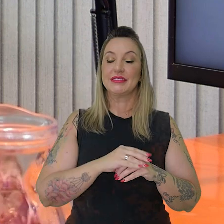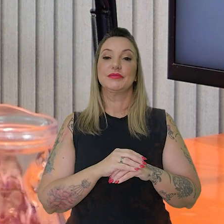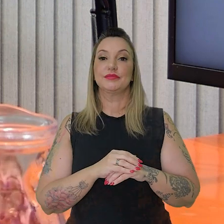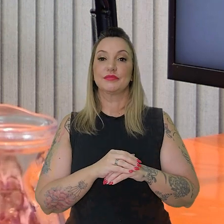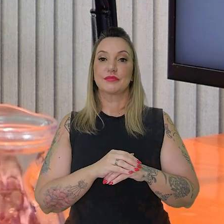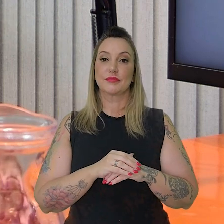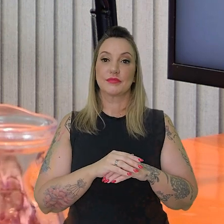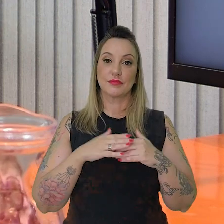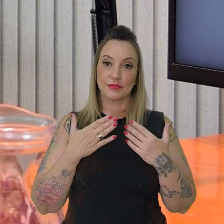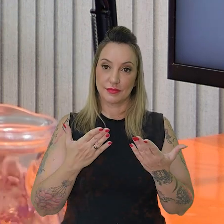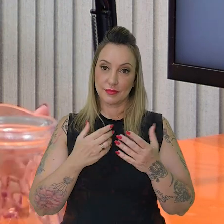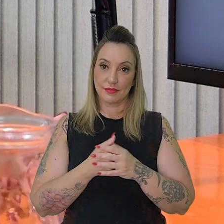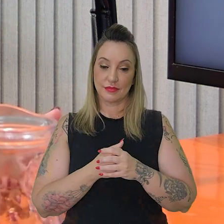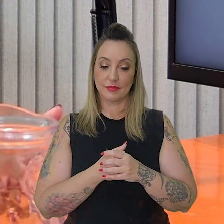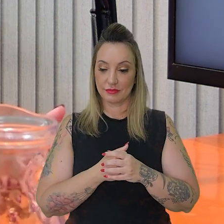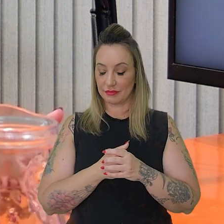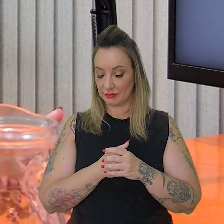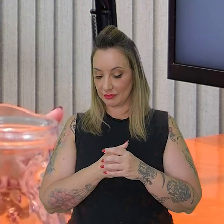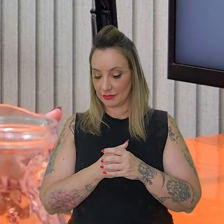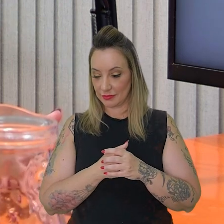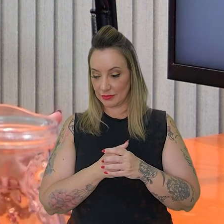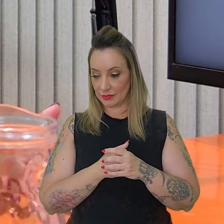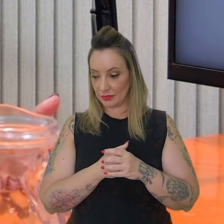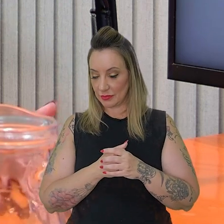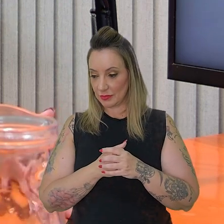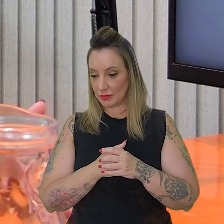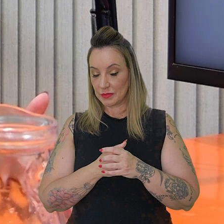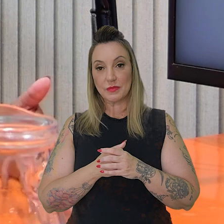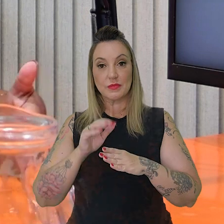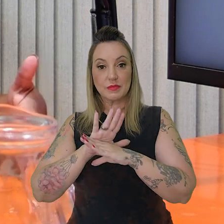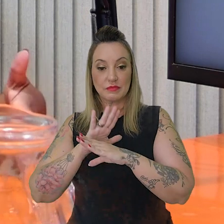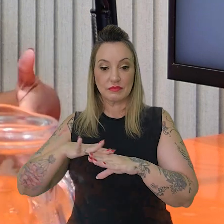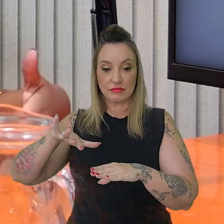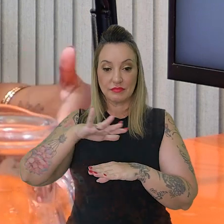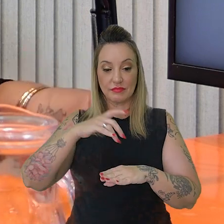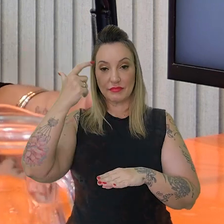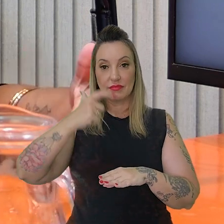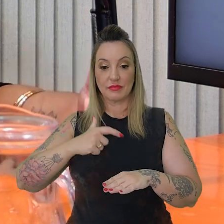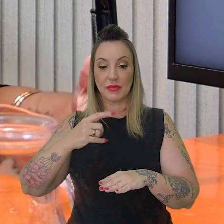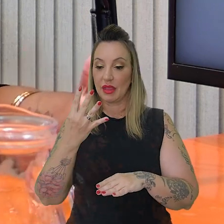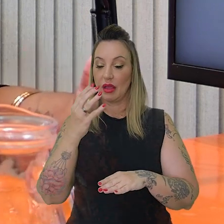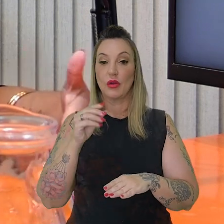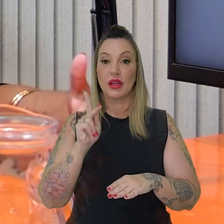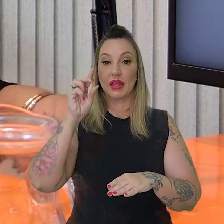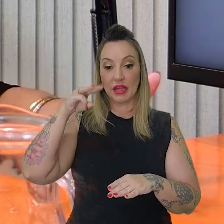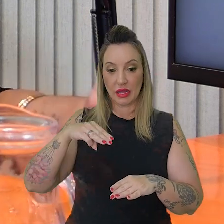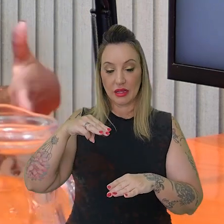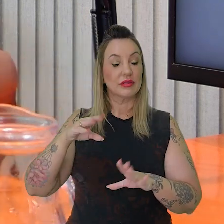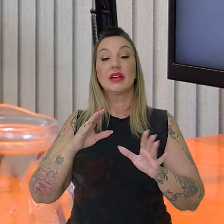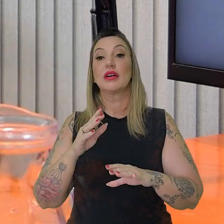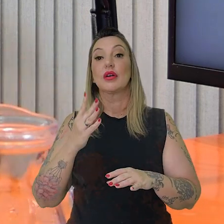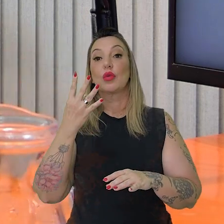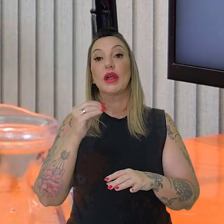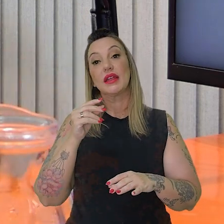tal mas tem aquela aquele favorecimento de ser somente 40 Km 40 minutos